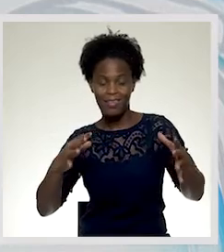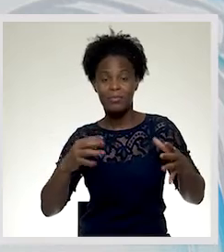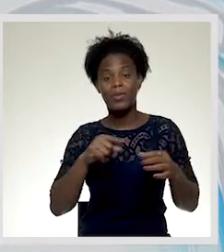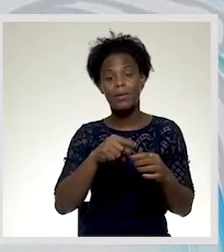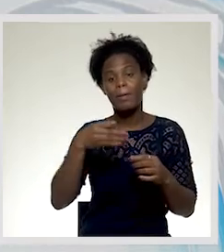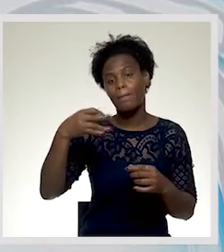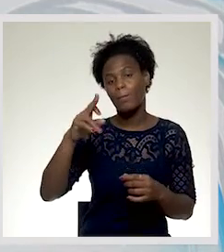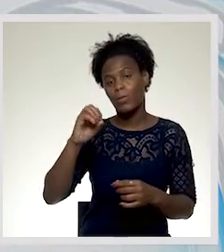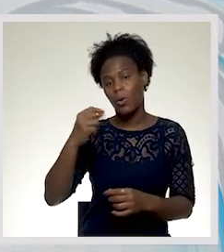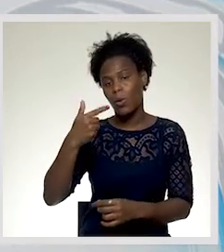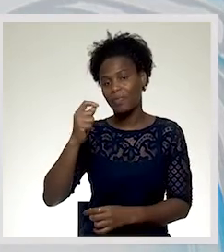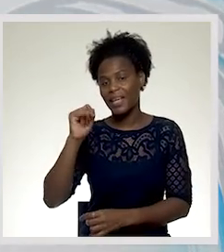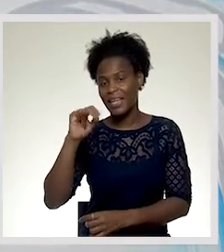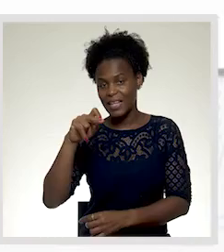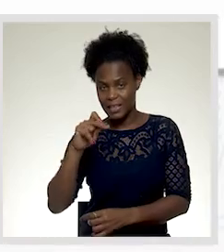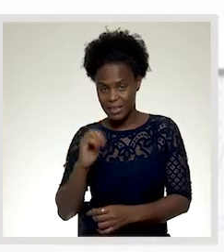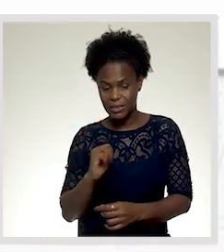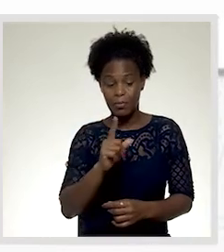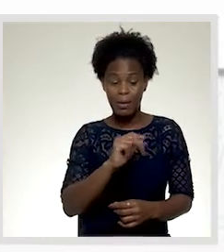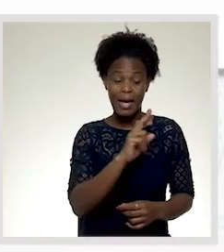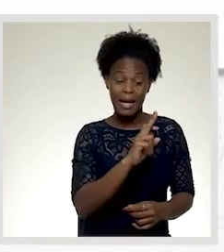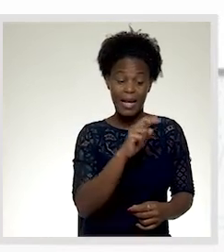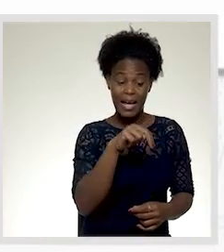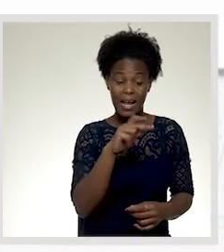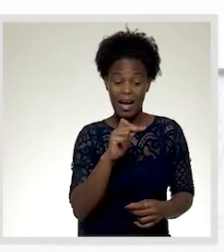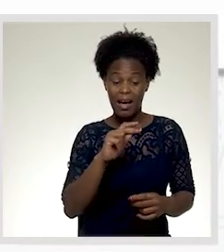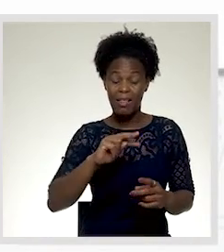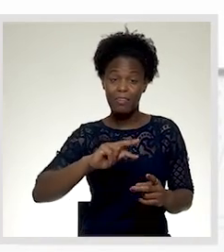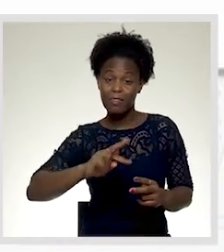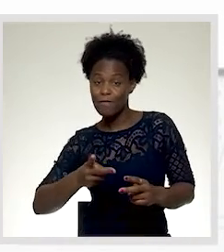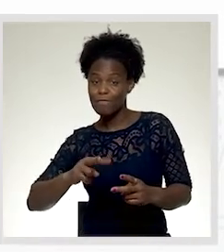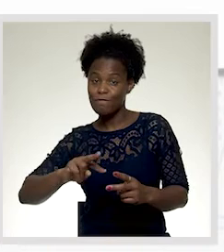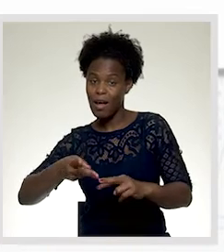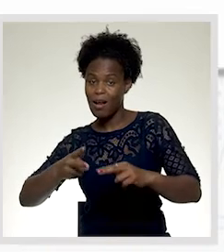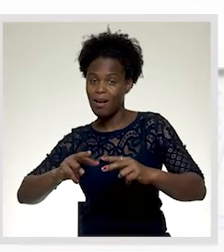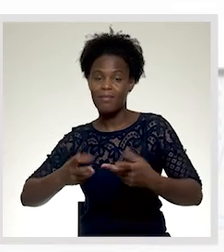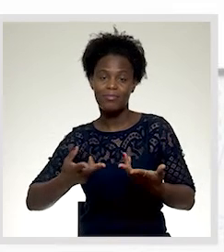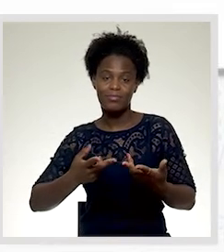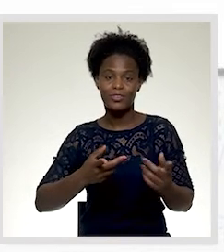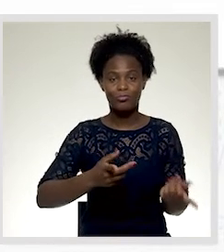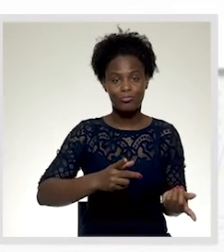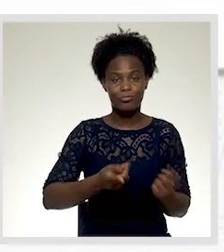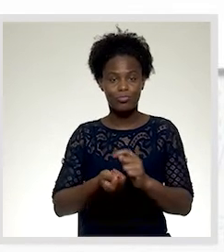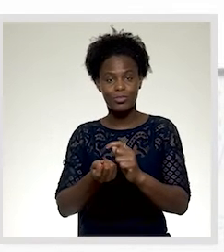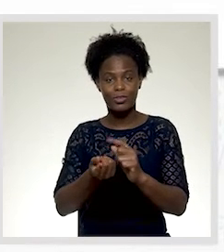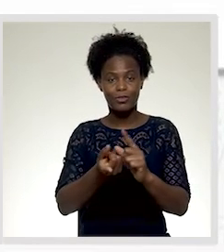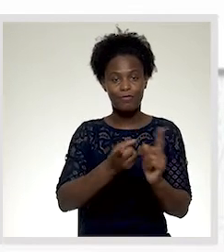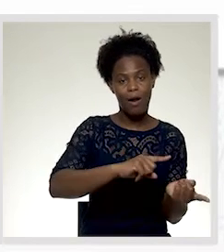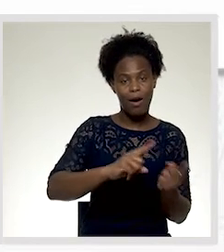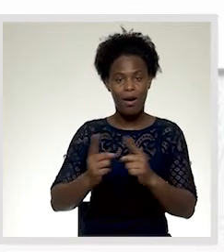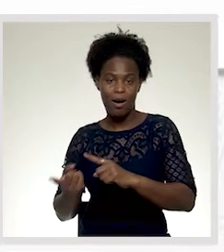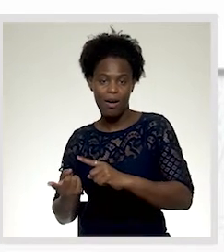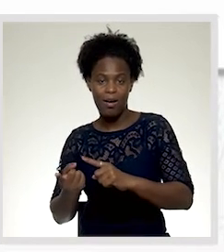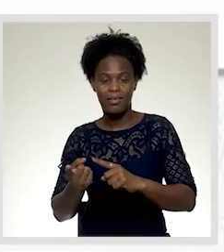informação em proteínas. Também nós temos um RNA de transferência ou transportador, que é um RNA que